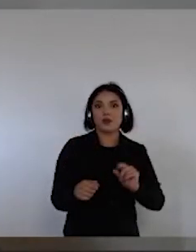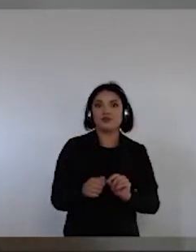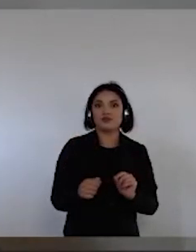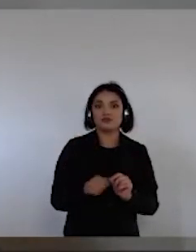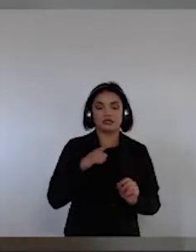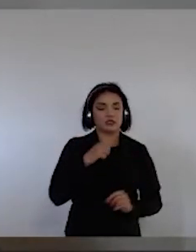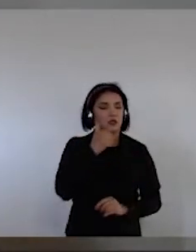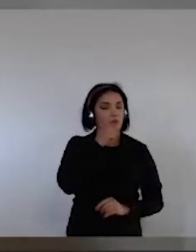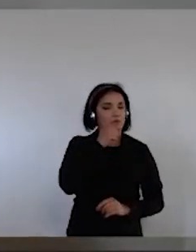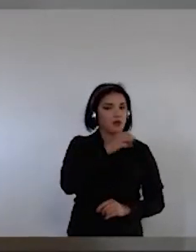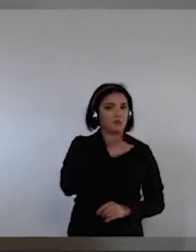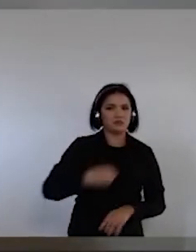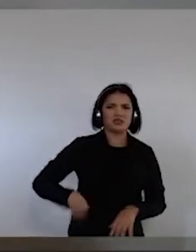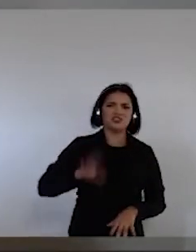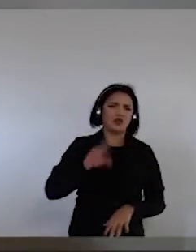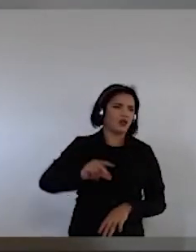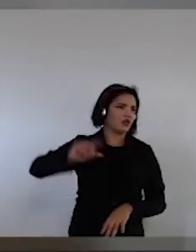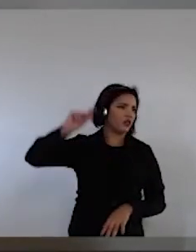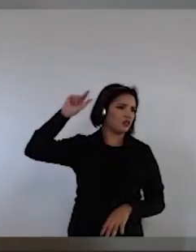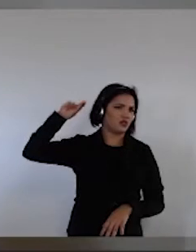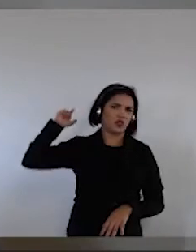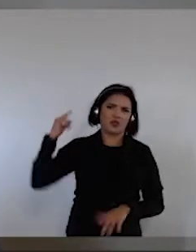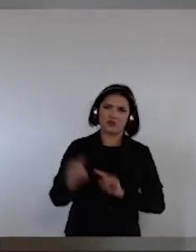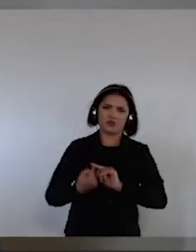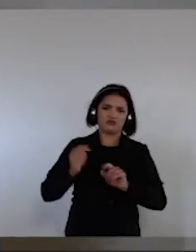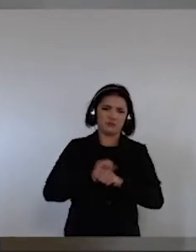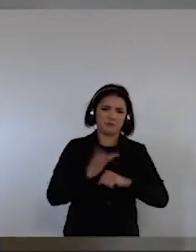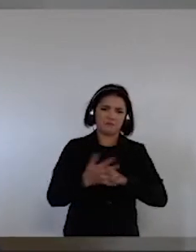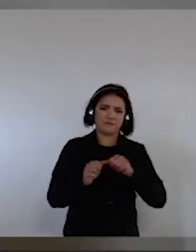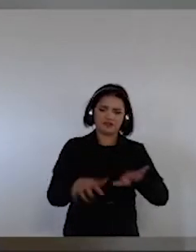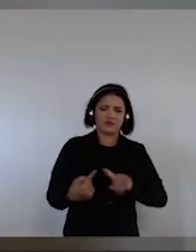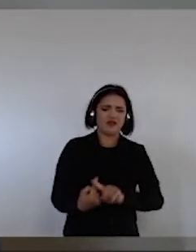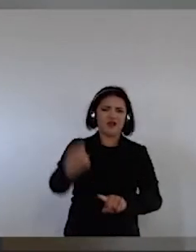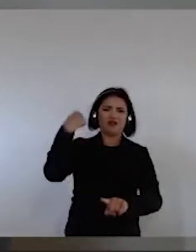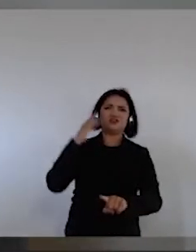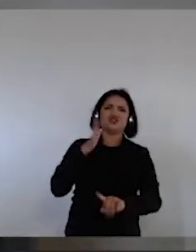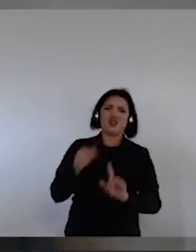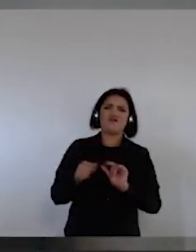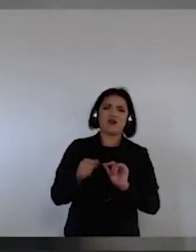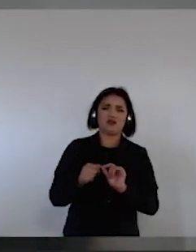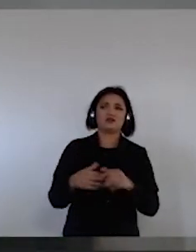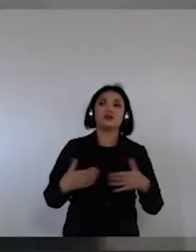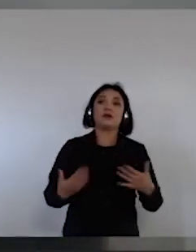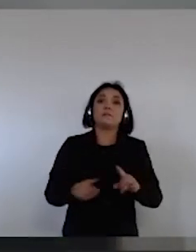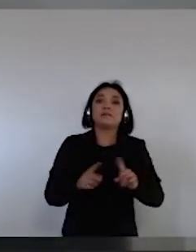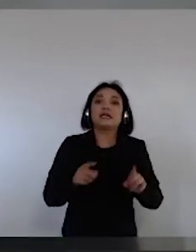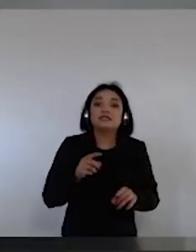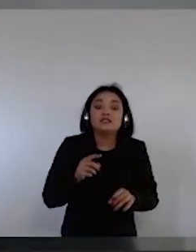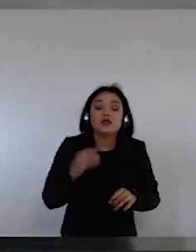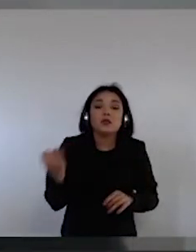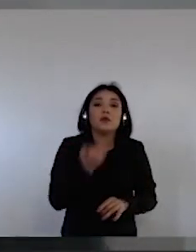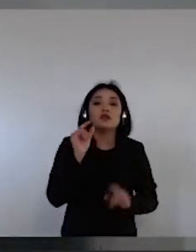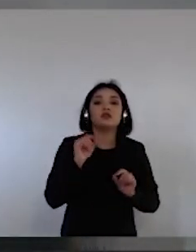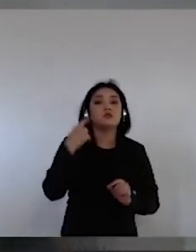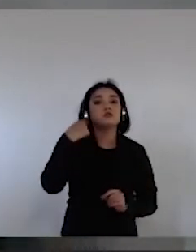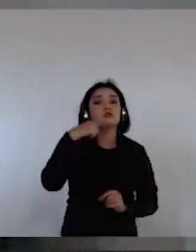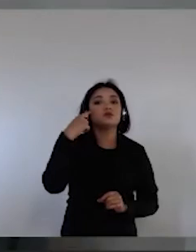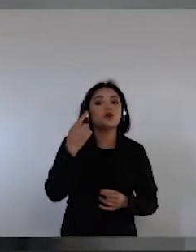número de casos hoje nos tribunais é muito maior do que era naquela época, né? Então, realmente não dá mais para você fazer desse